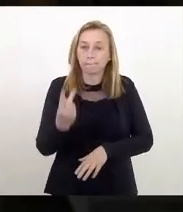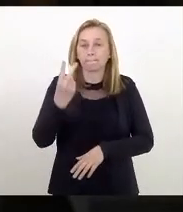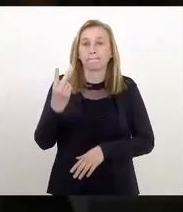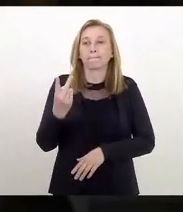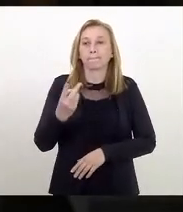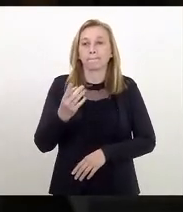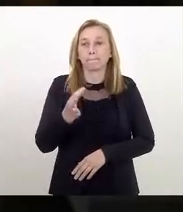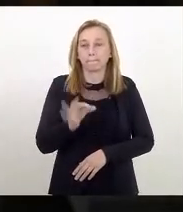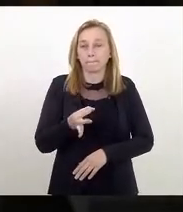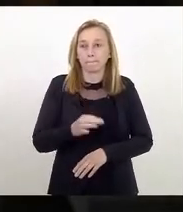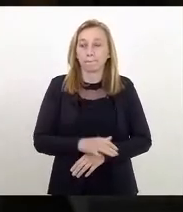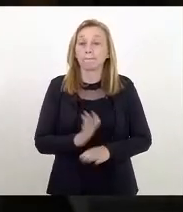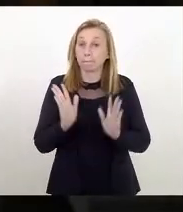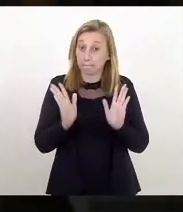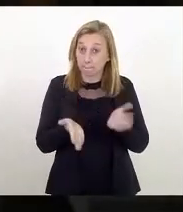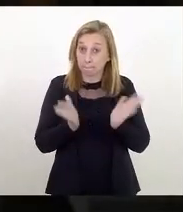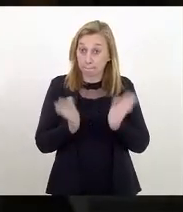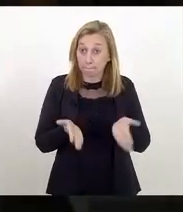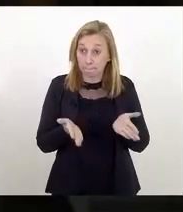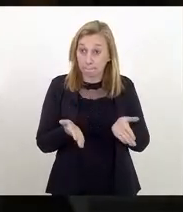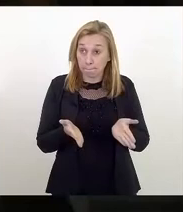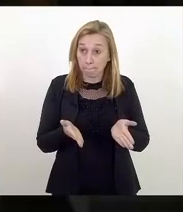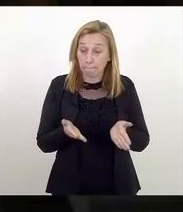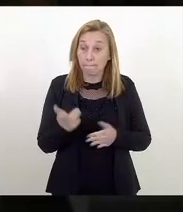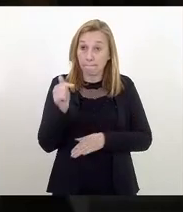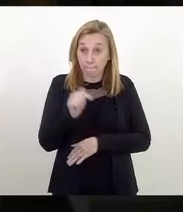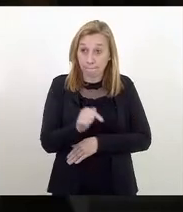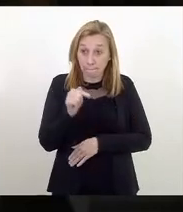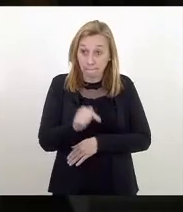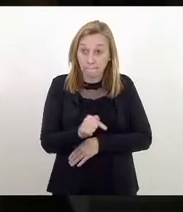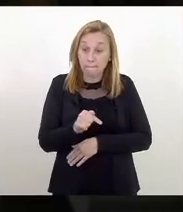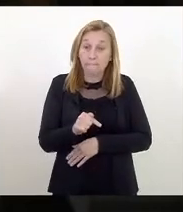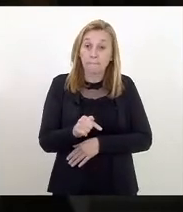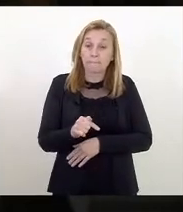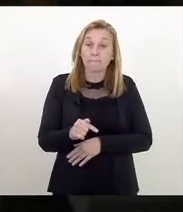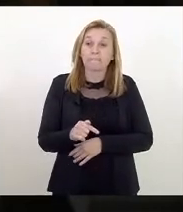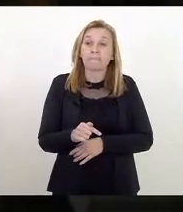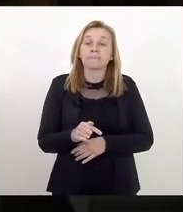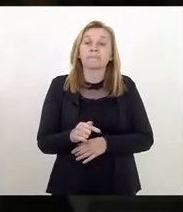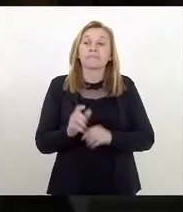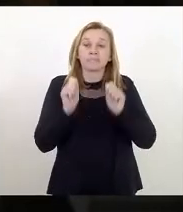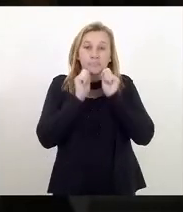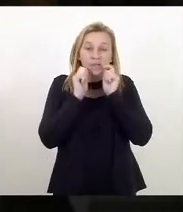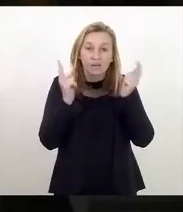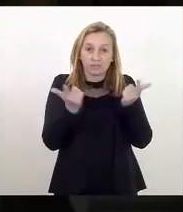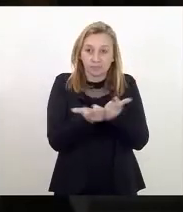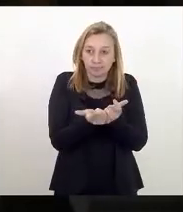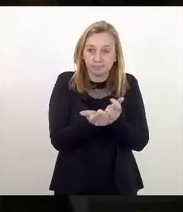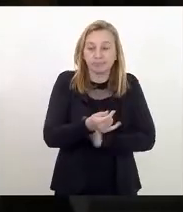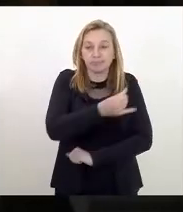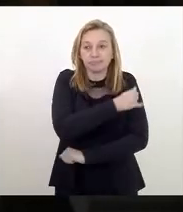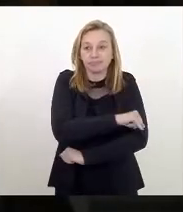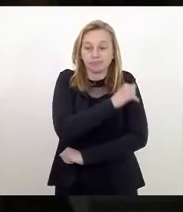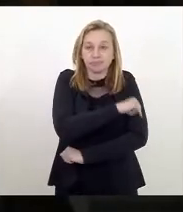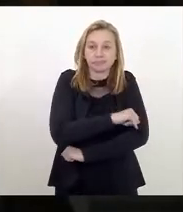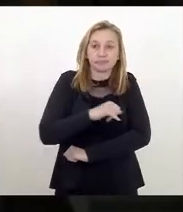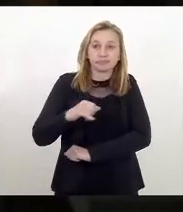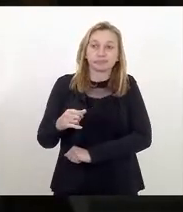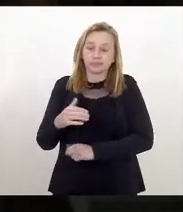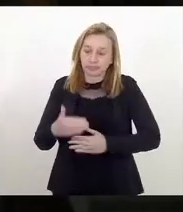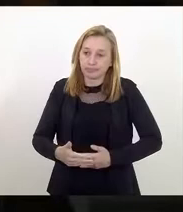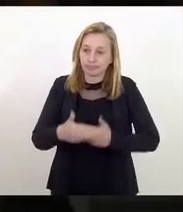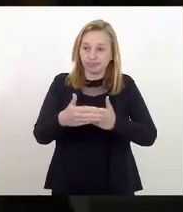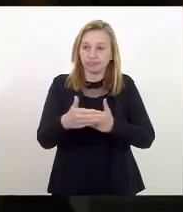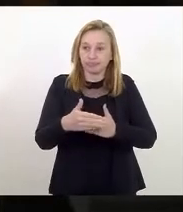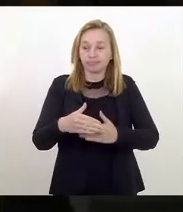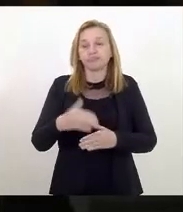deveria. E hoje, a gente aqui, no Parlamento do Rio de Janeiro, dá um passo importante para